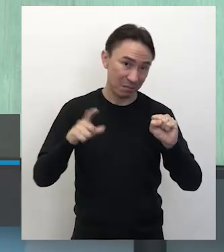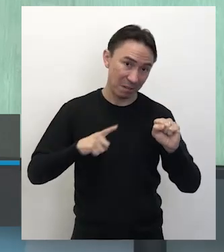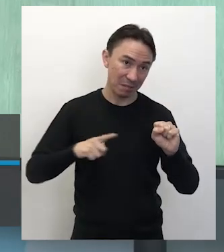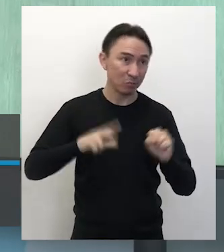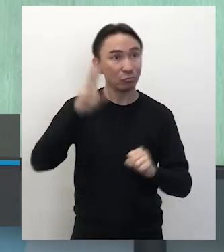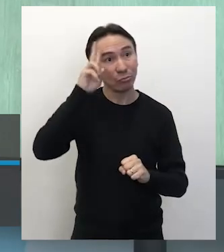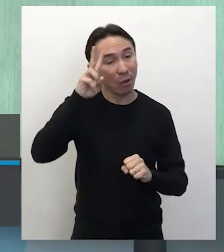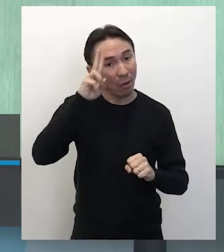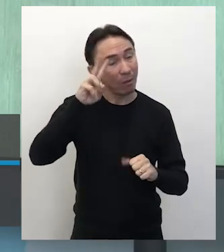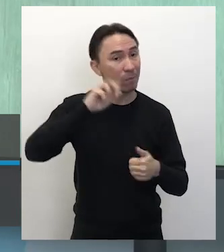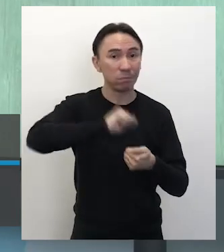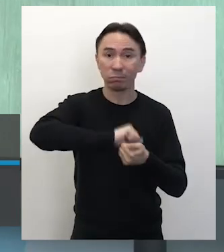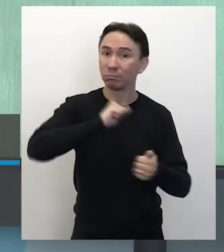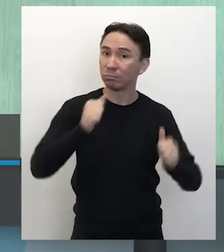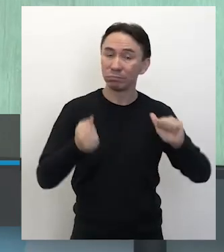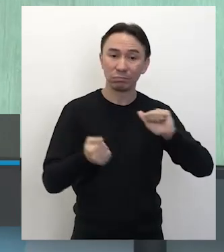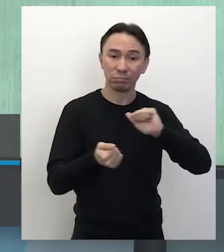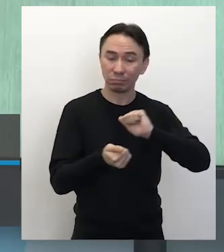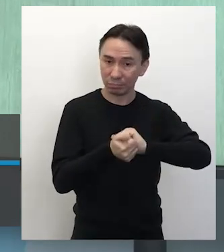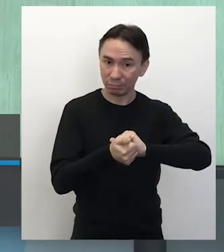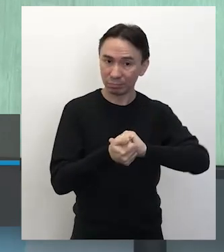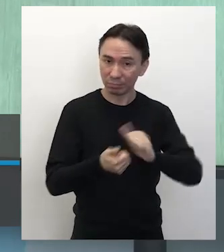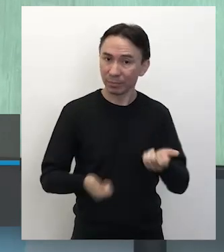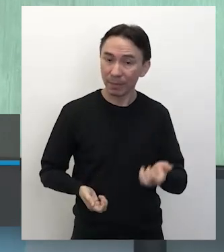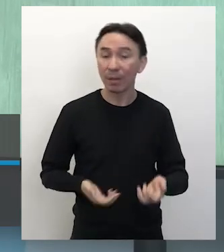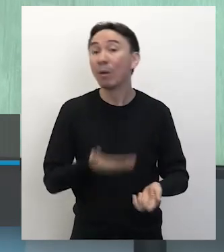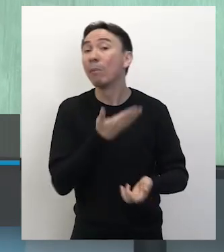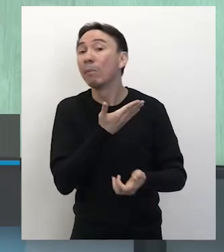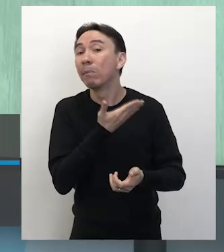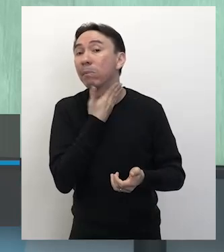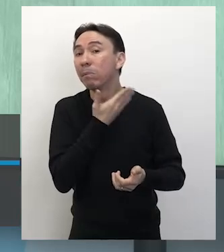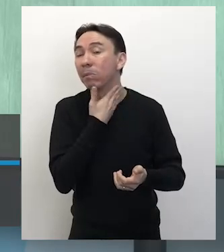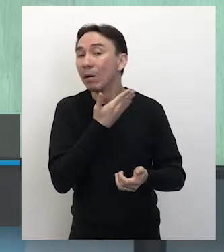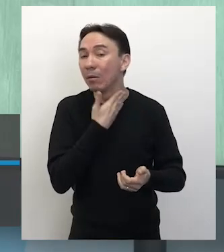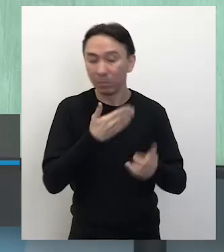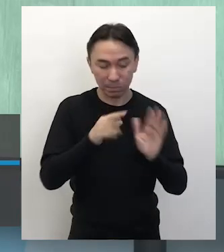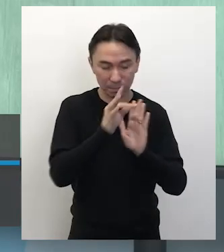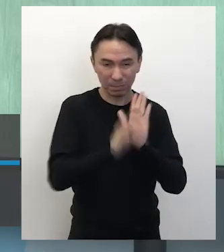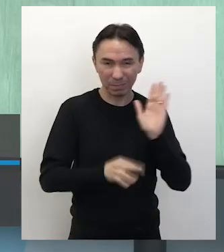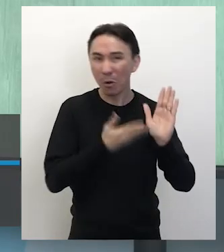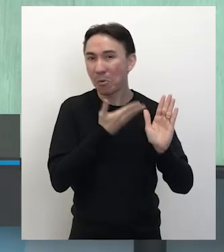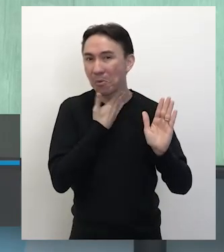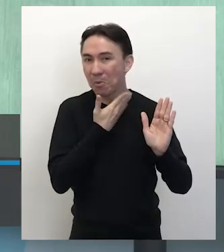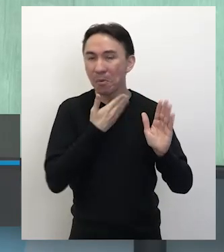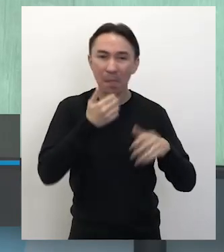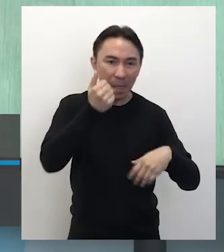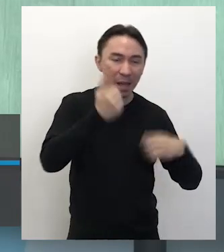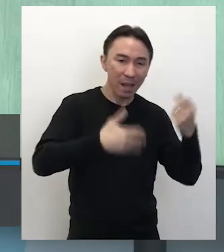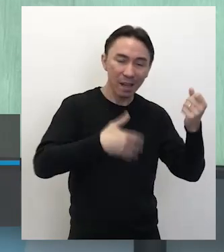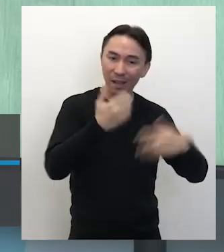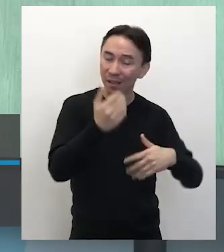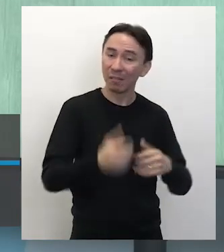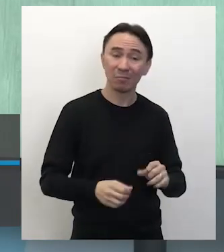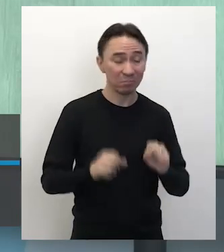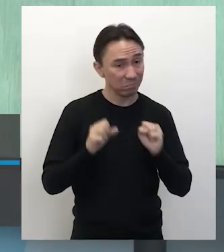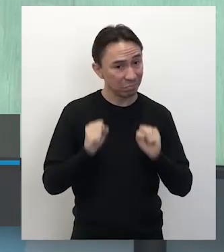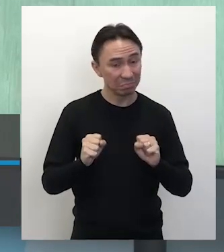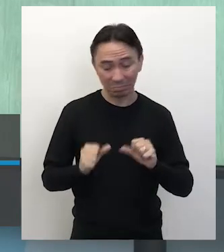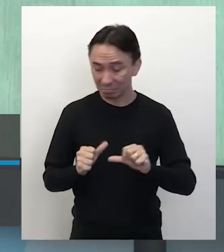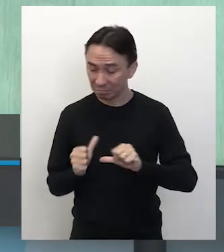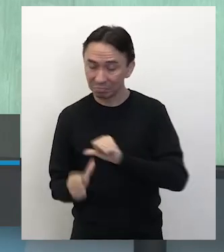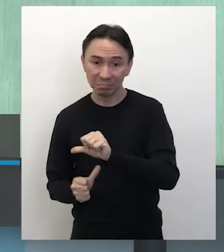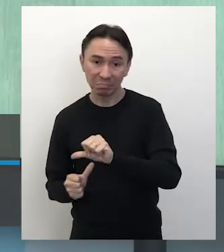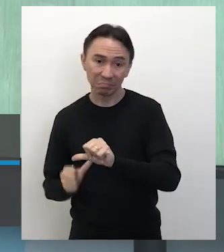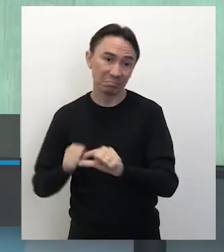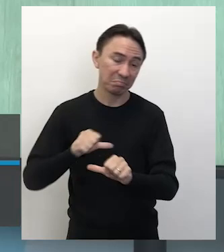realidade. Então, os textos orais, eles têm essa sensibilidade, né? Então, eles vão sendo alterados, como falamos na outra aula,